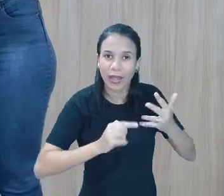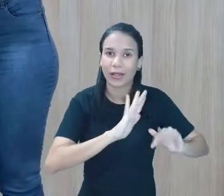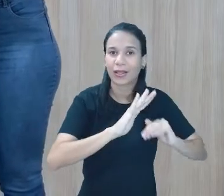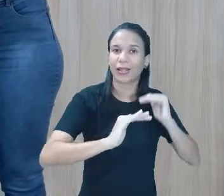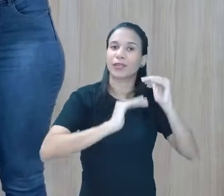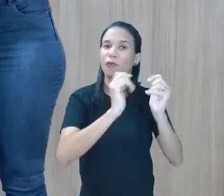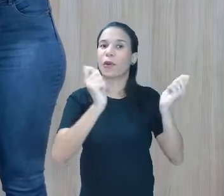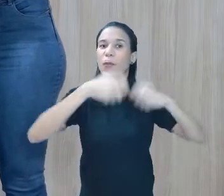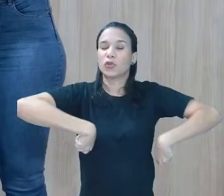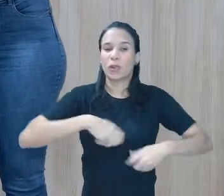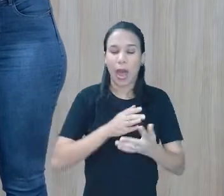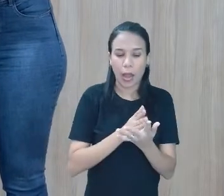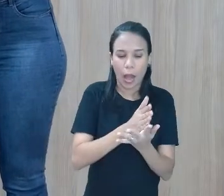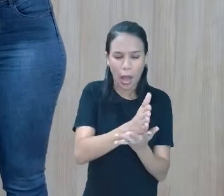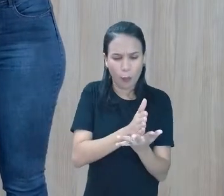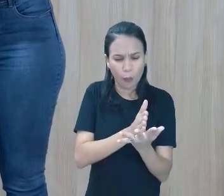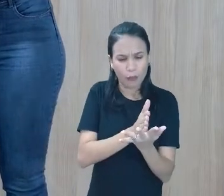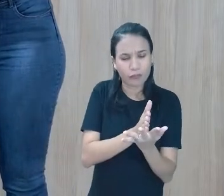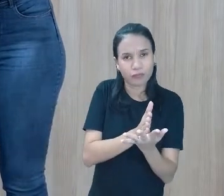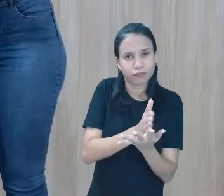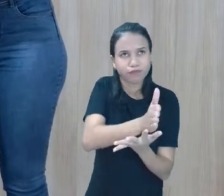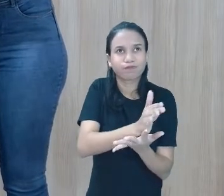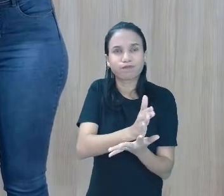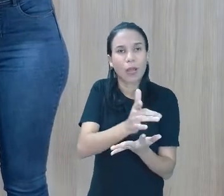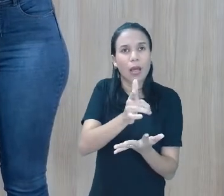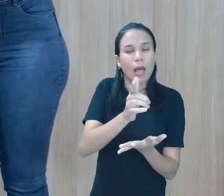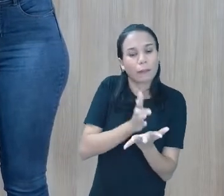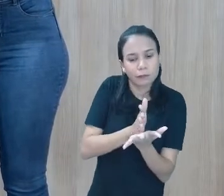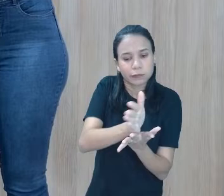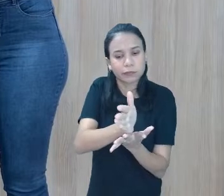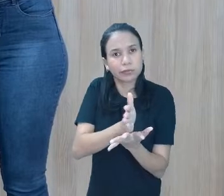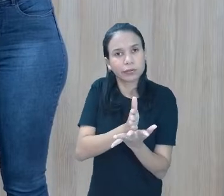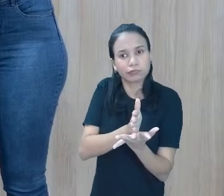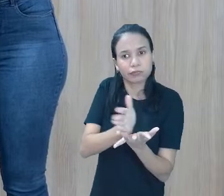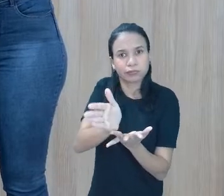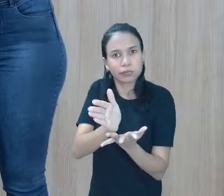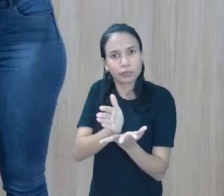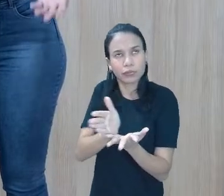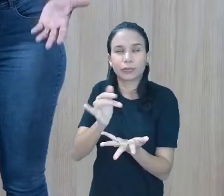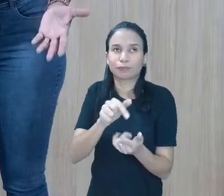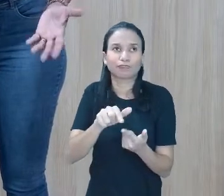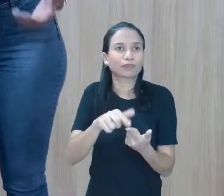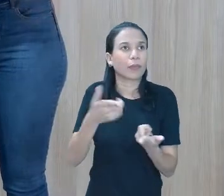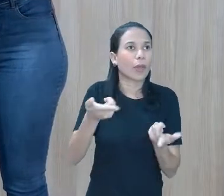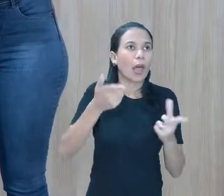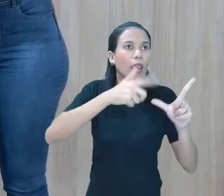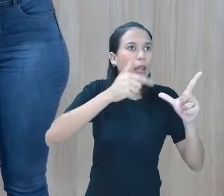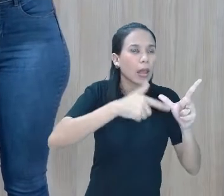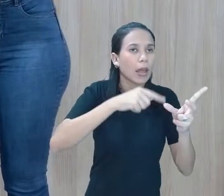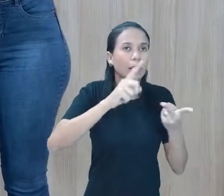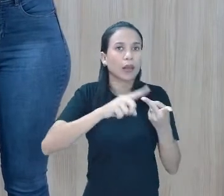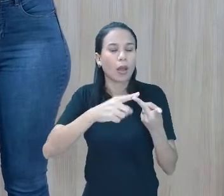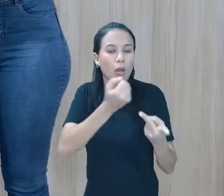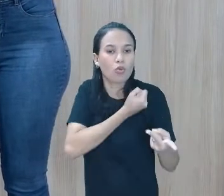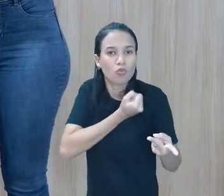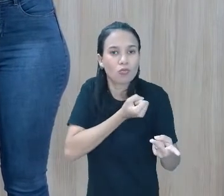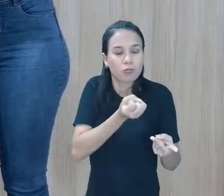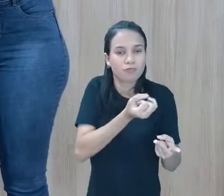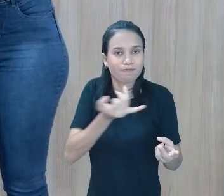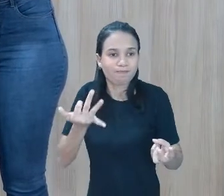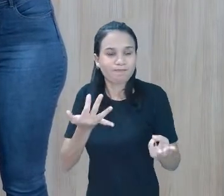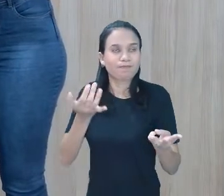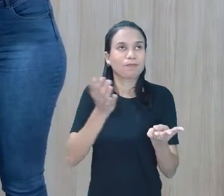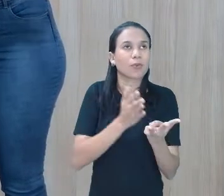desenvolvimento, a gente está falando em aprender letras, em fazer relação número-numeral, em